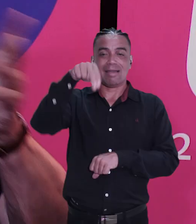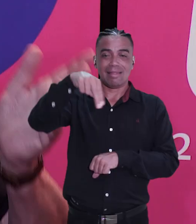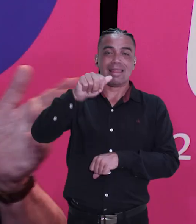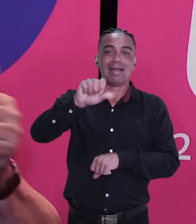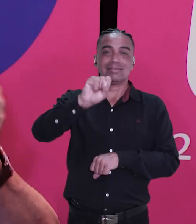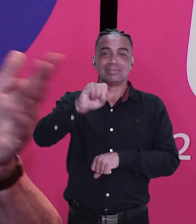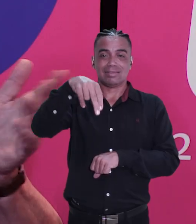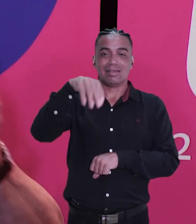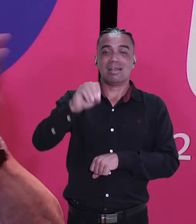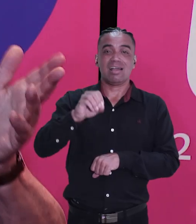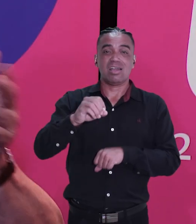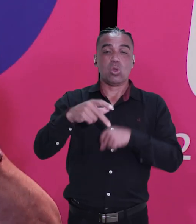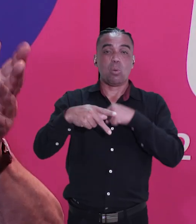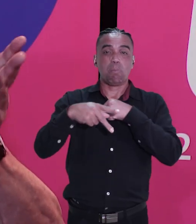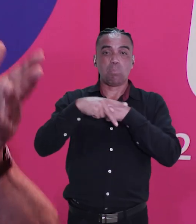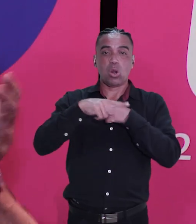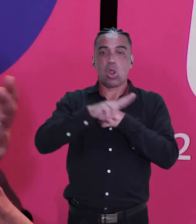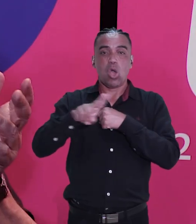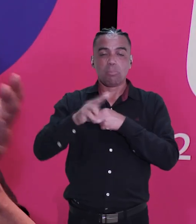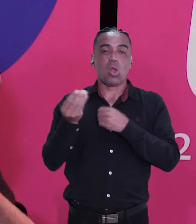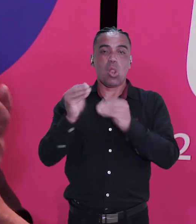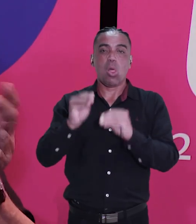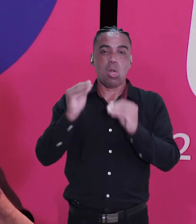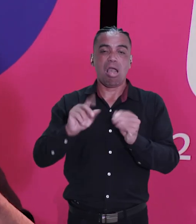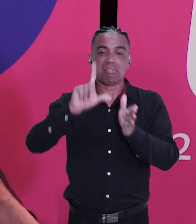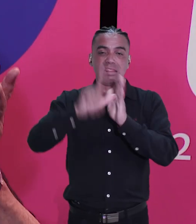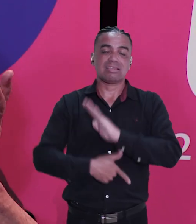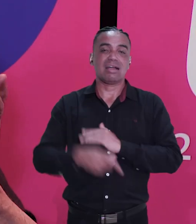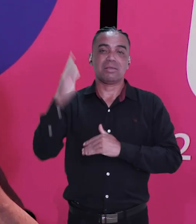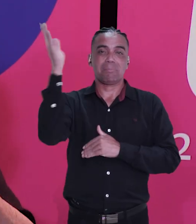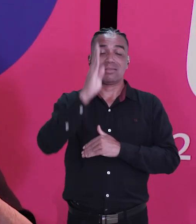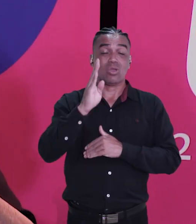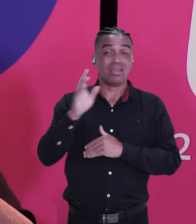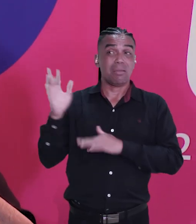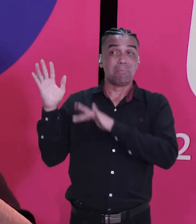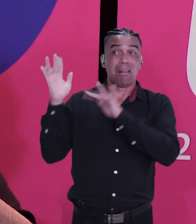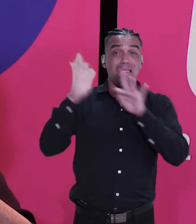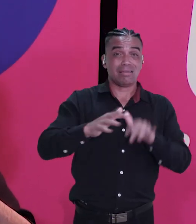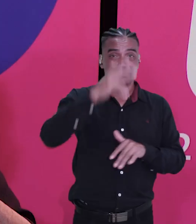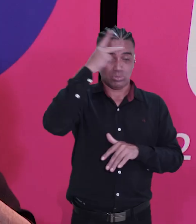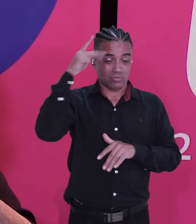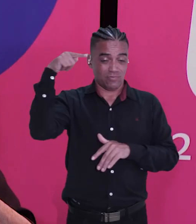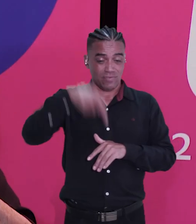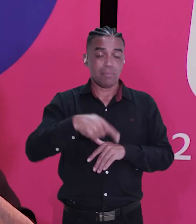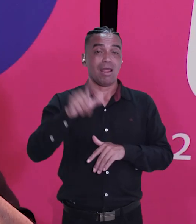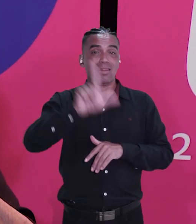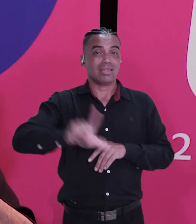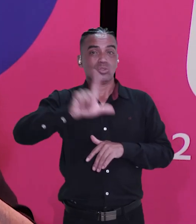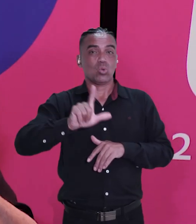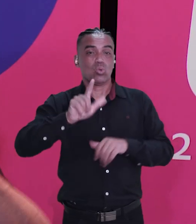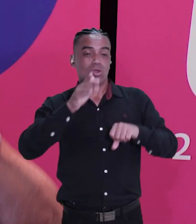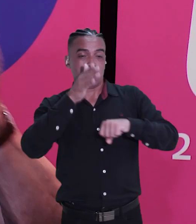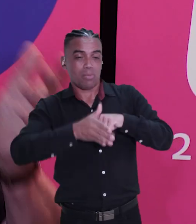vivia tentando colocar pronomes corretamente, que era uma coisa atrasada. E aí vieram aqueles caras de lá para nos